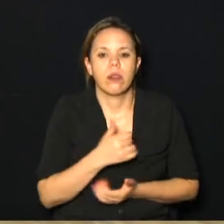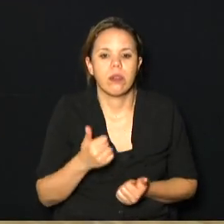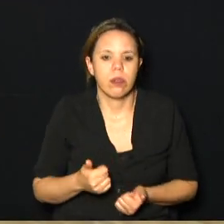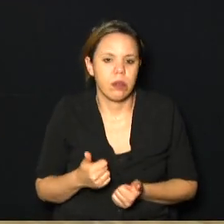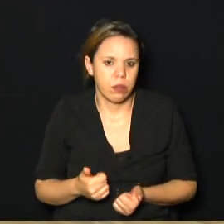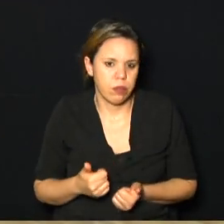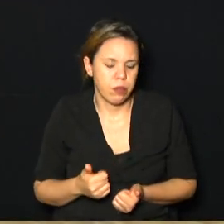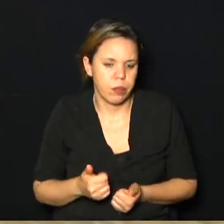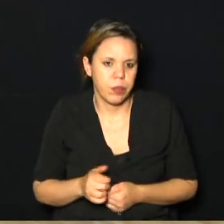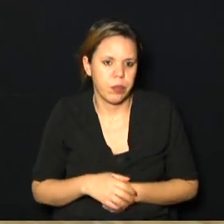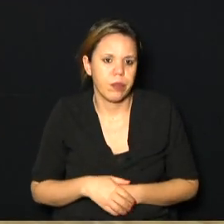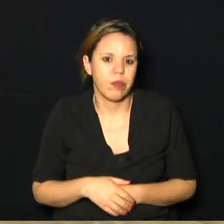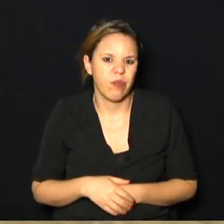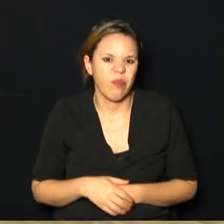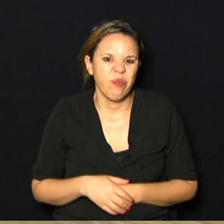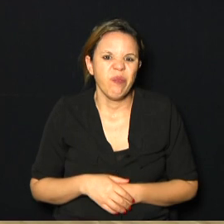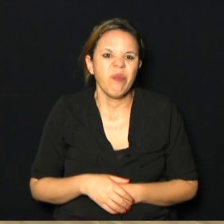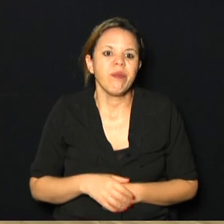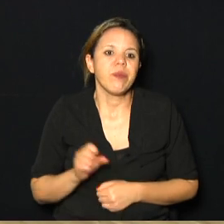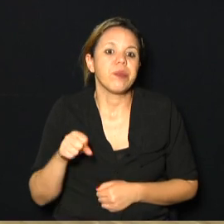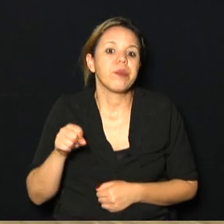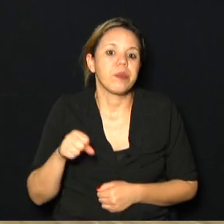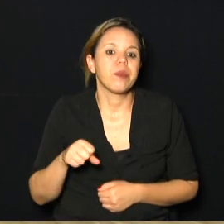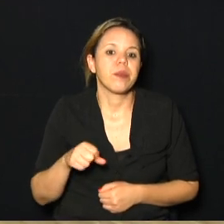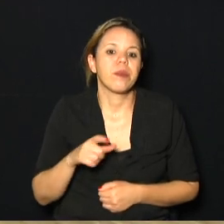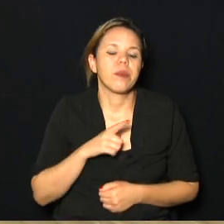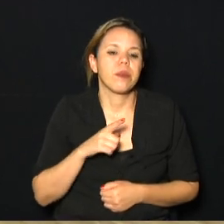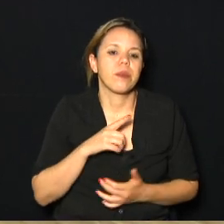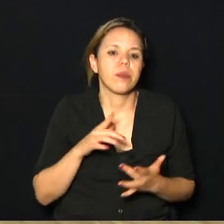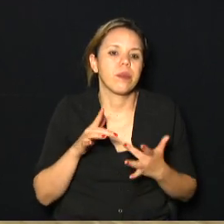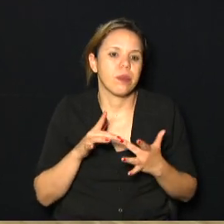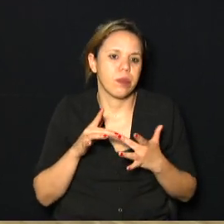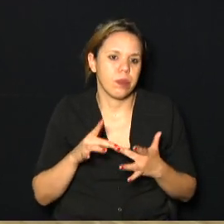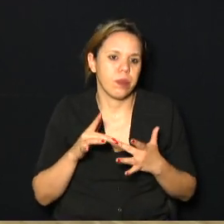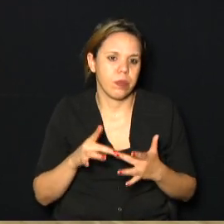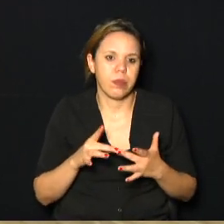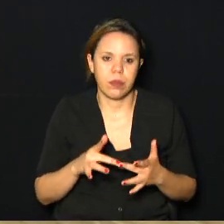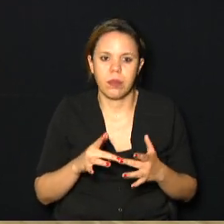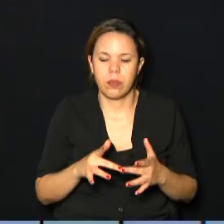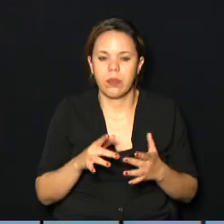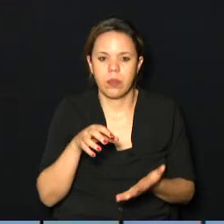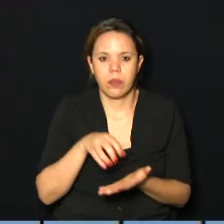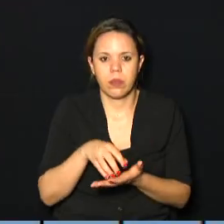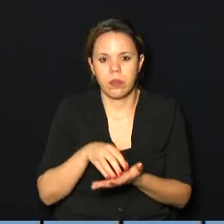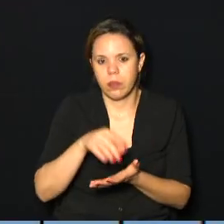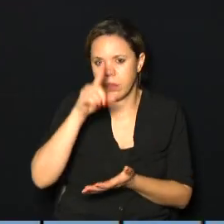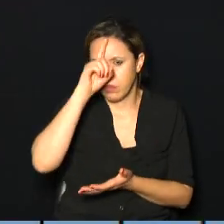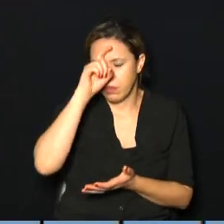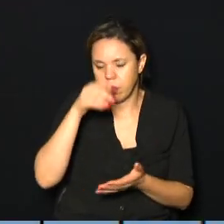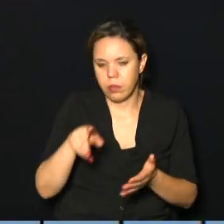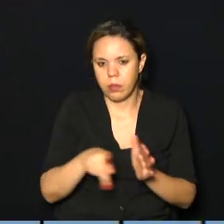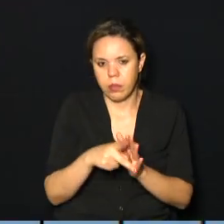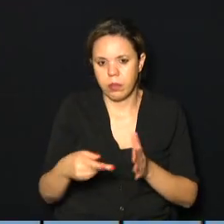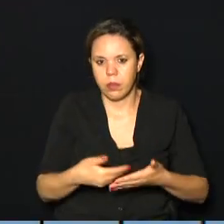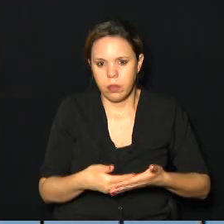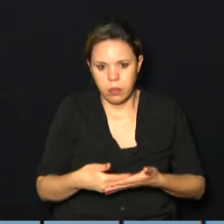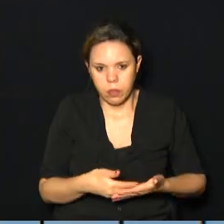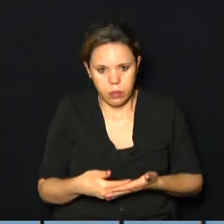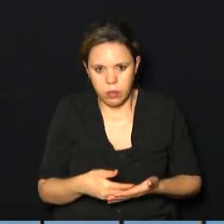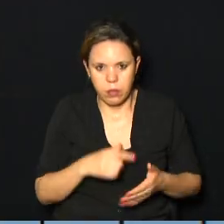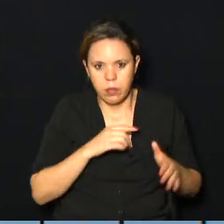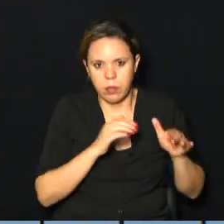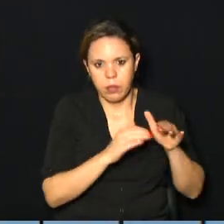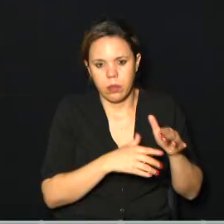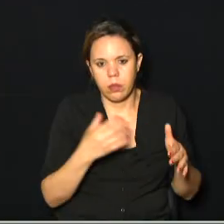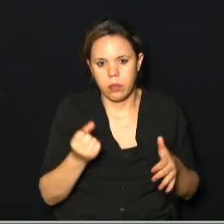doutora? Obviamente. Sim, tem que entrar em contato lá com o banco de leite, tem uma série de exames de pré-natal mesmo, que